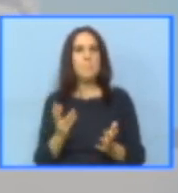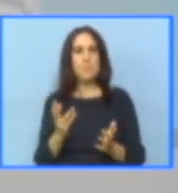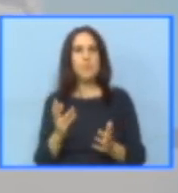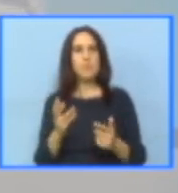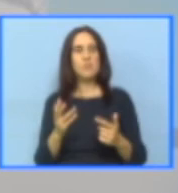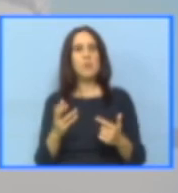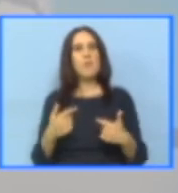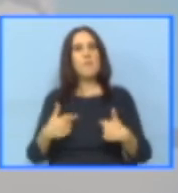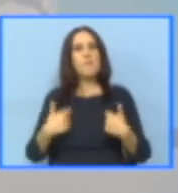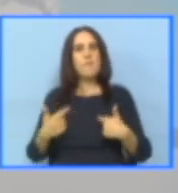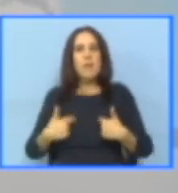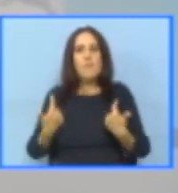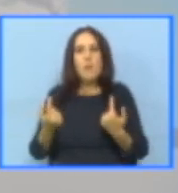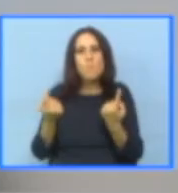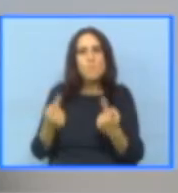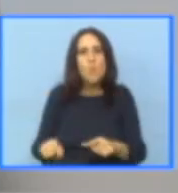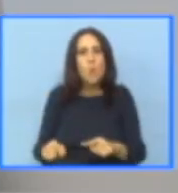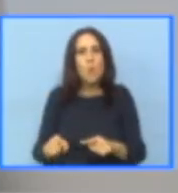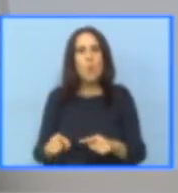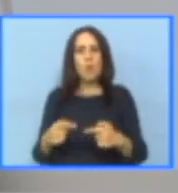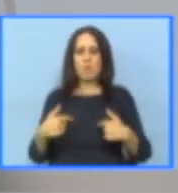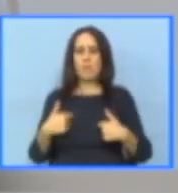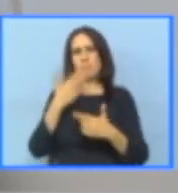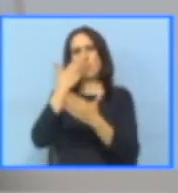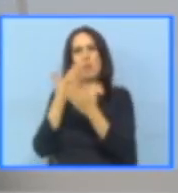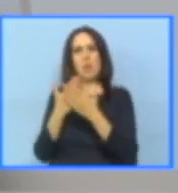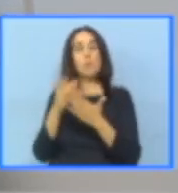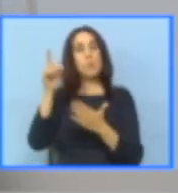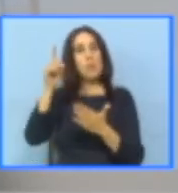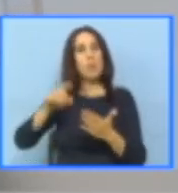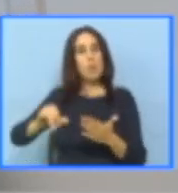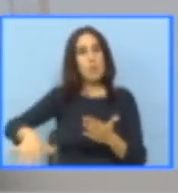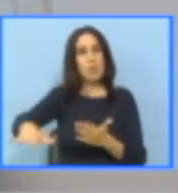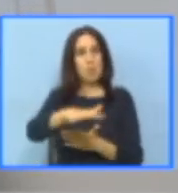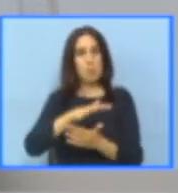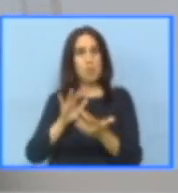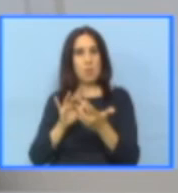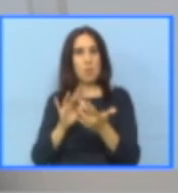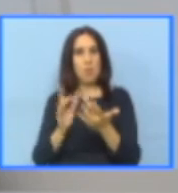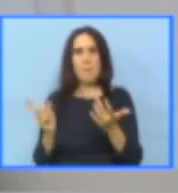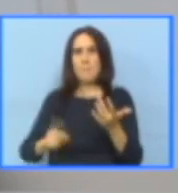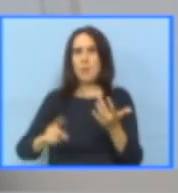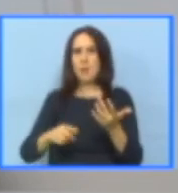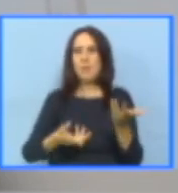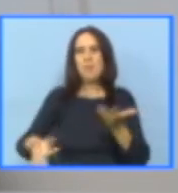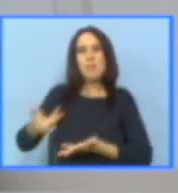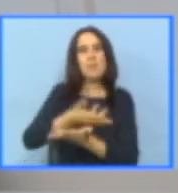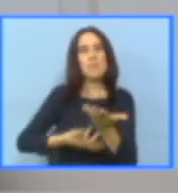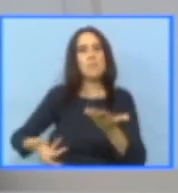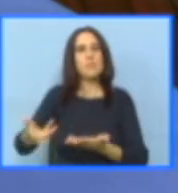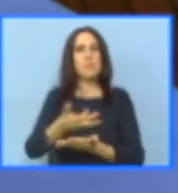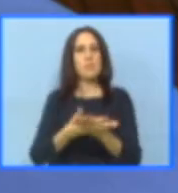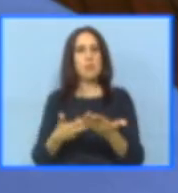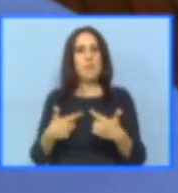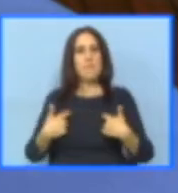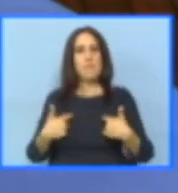ação proselitista, porque ir lá irão contactar e tantas vezes interagir em termos do